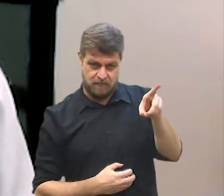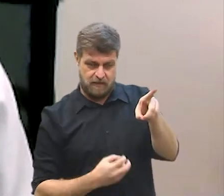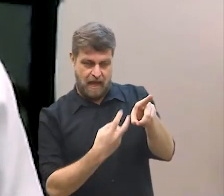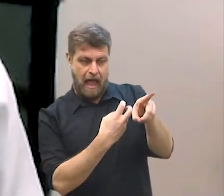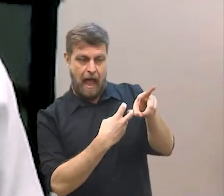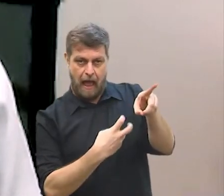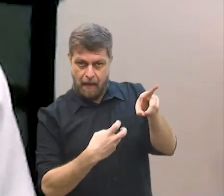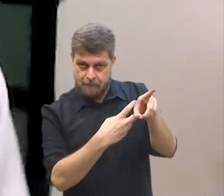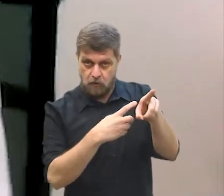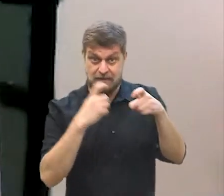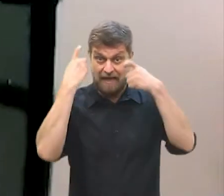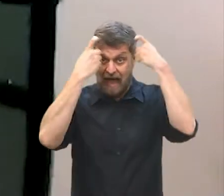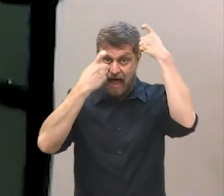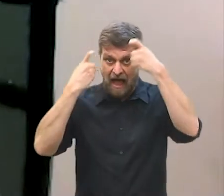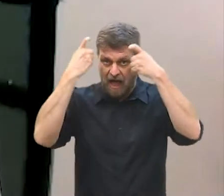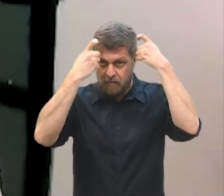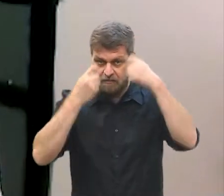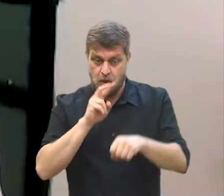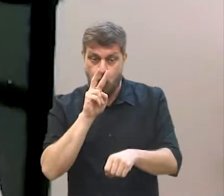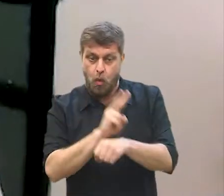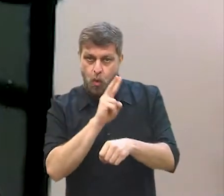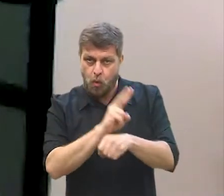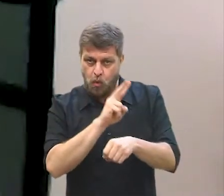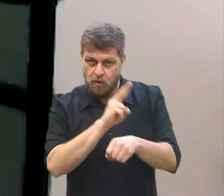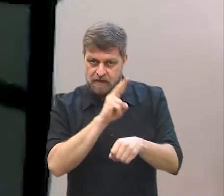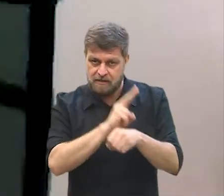grande preocupação? É você preservar a parte